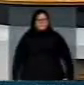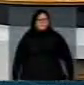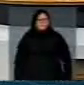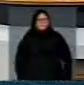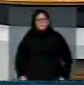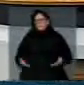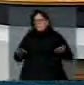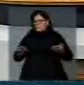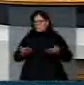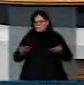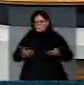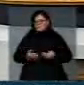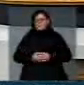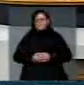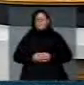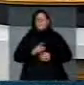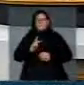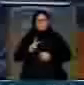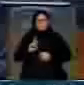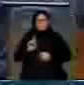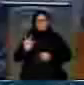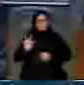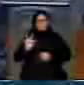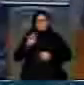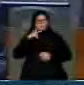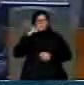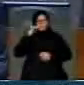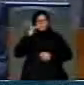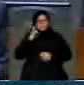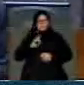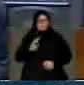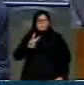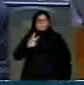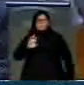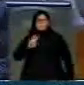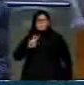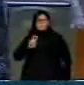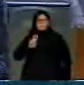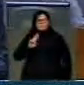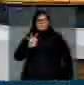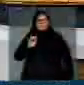Agora com a palavra, pelo PDT, nobre deputado Everton Rocha.